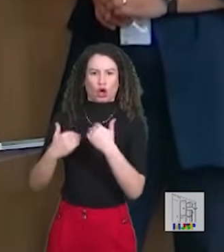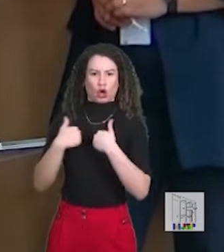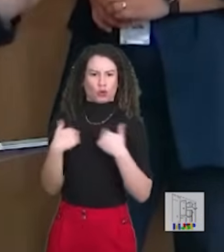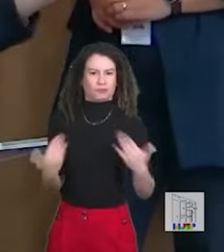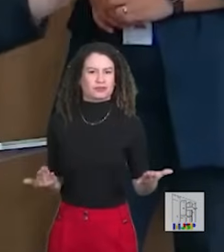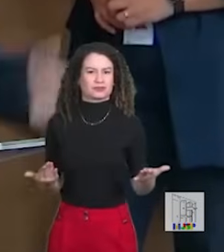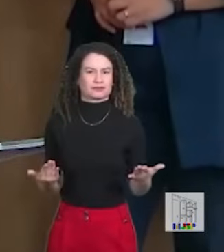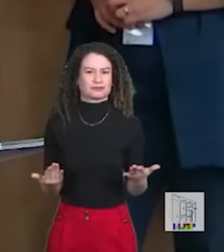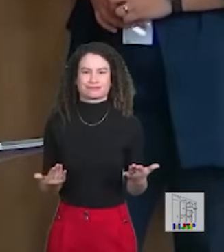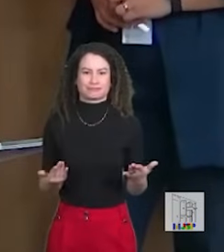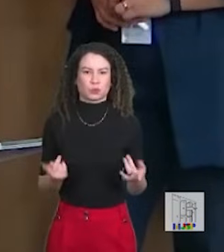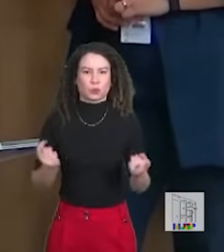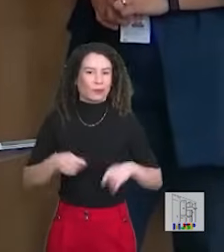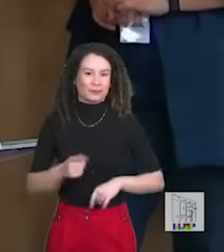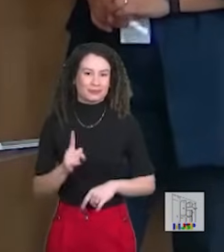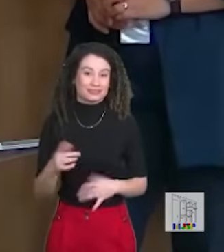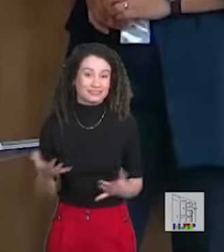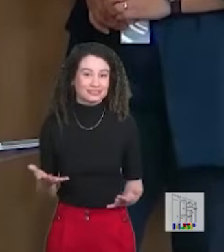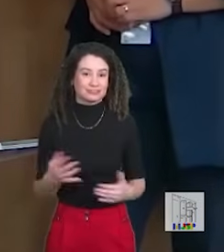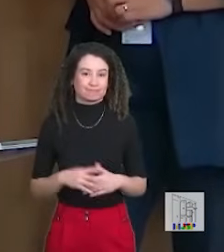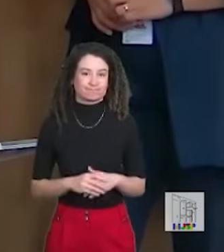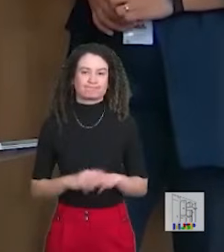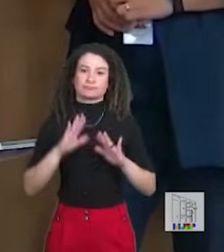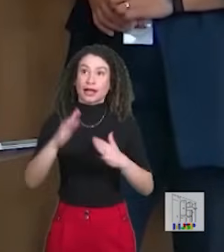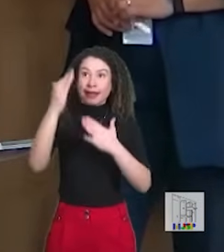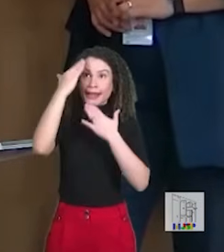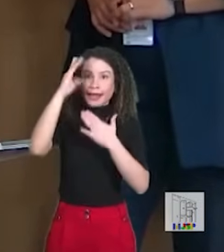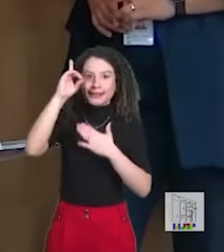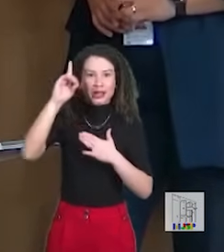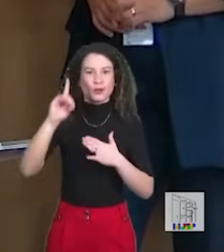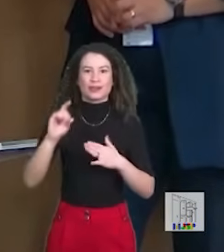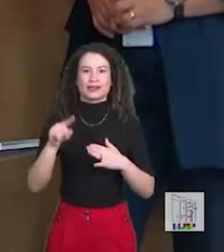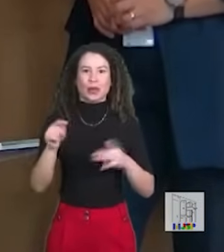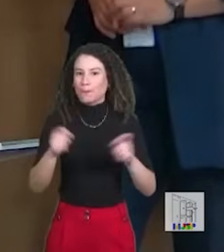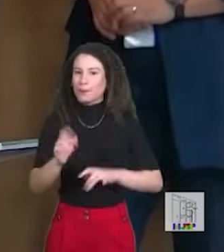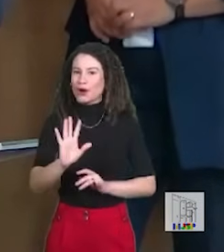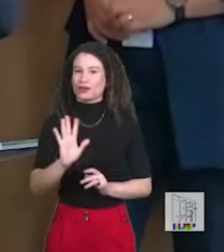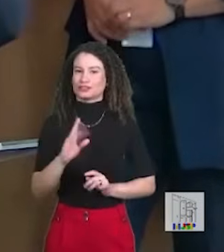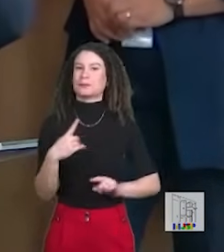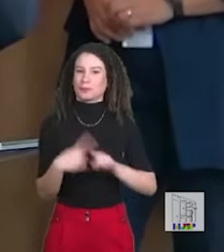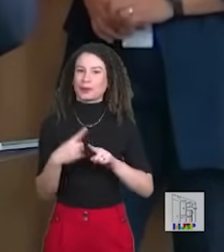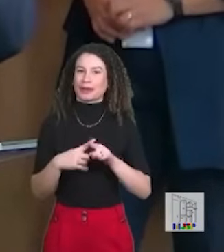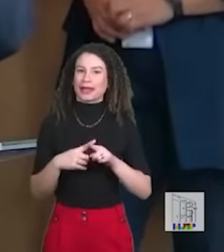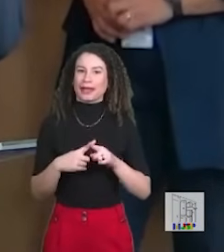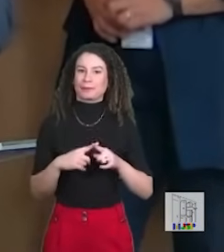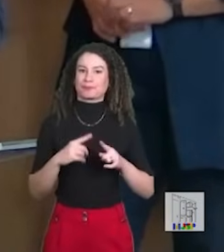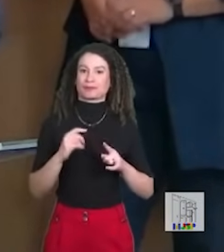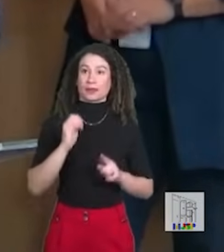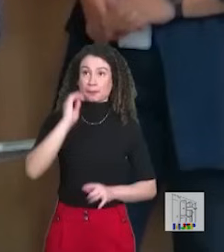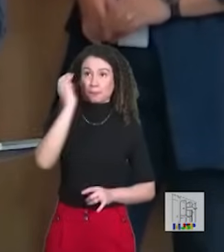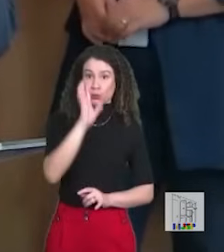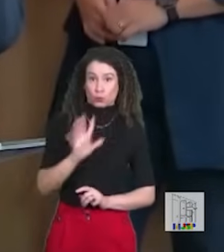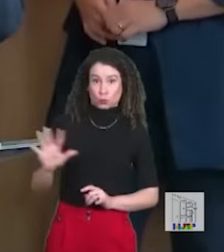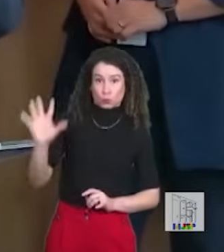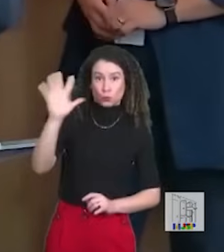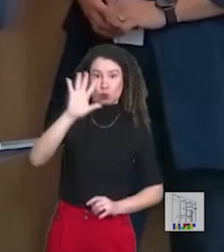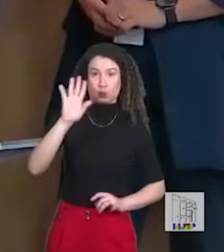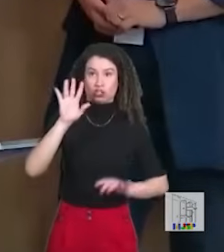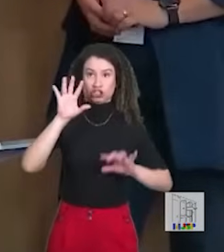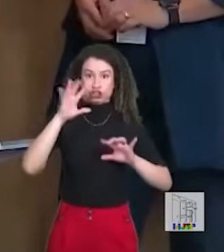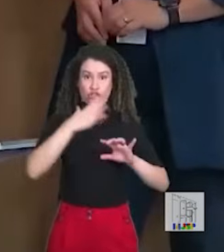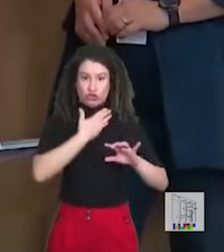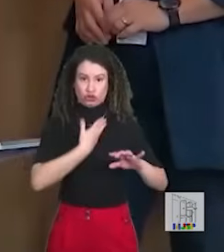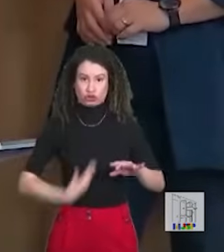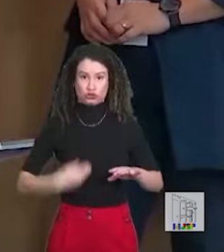não é possível Graças a Deus não é possível porque a Federação a forma Federativa de estado